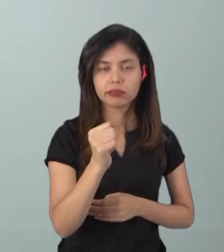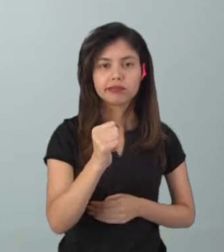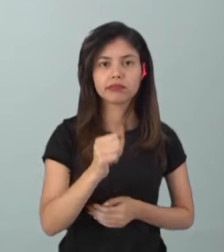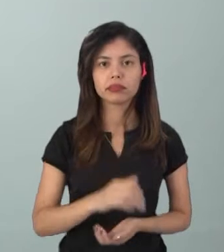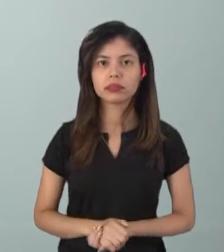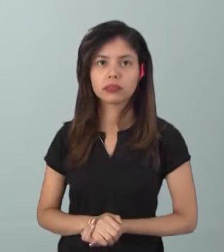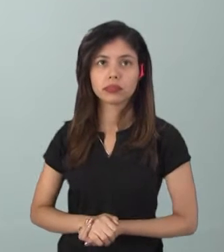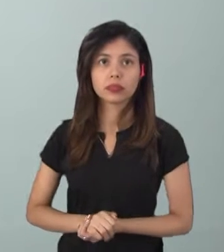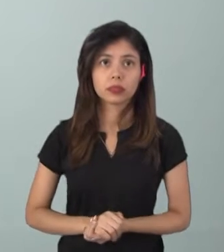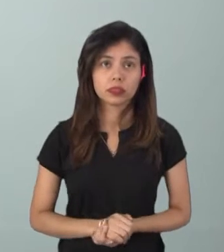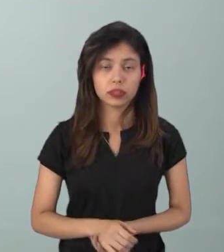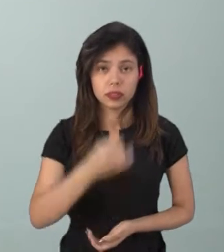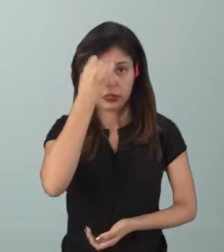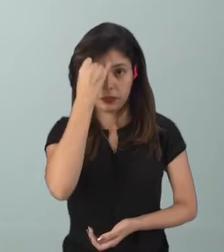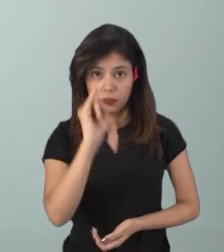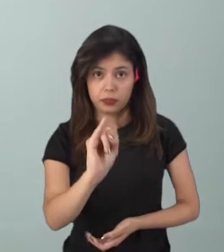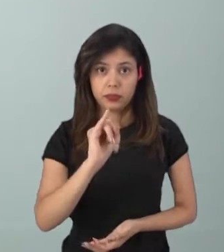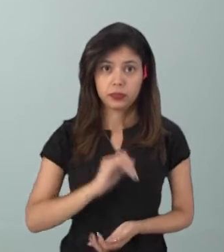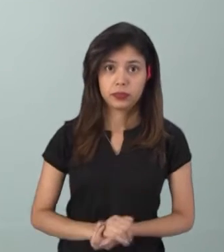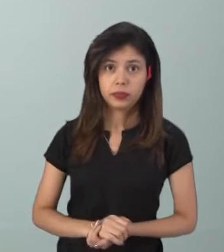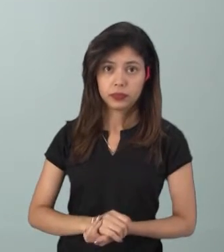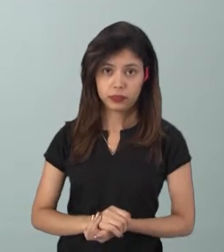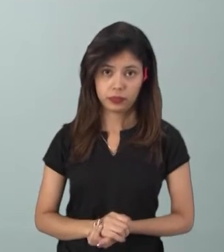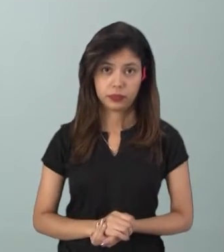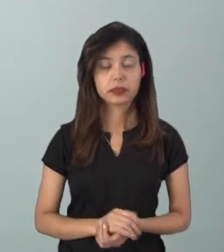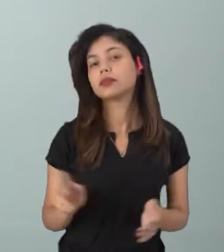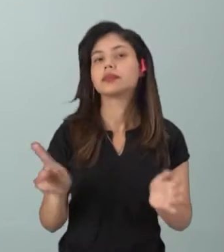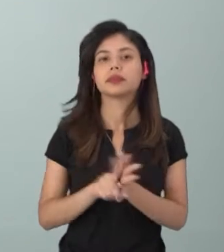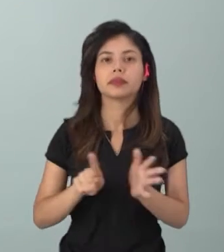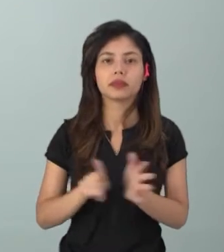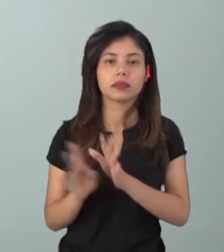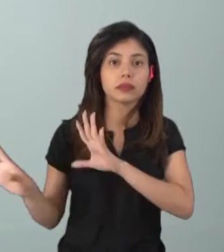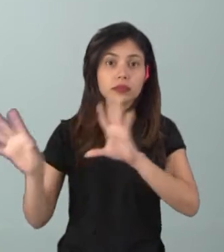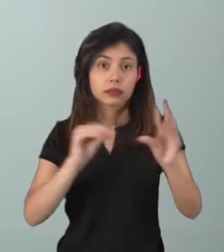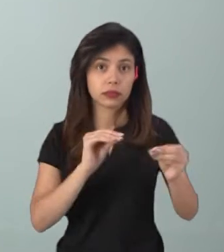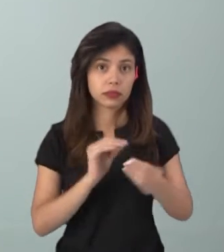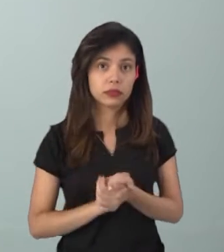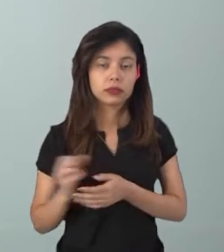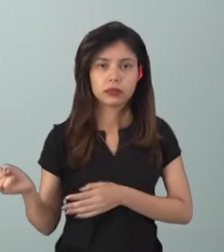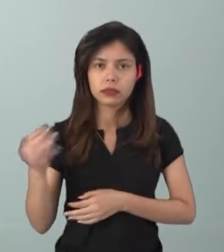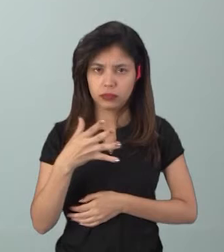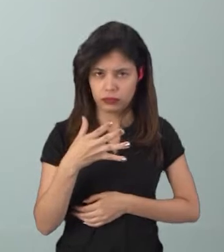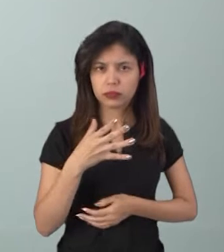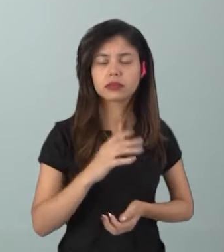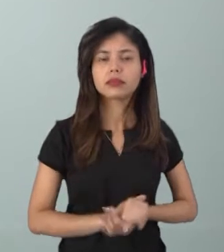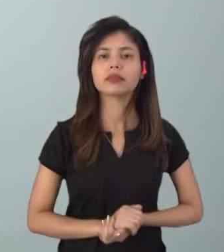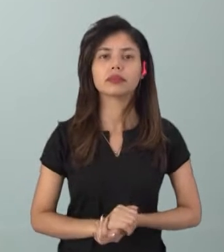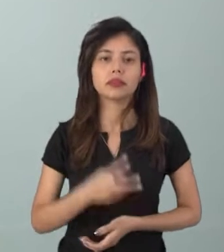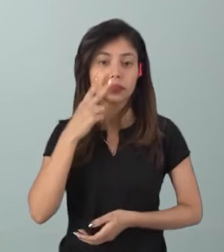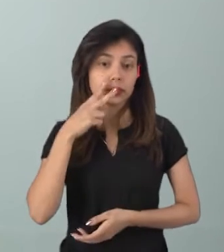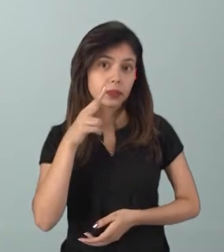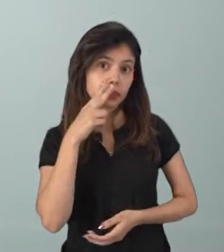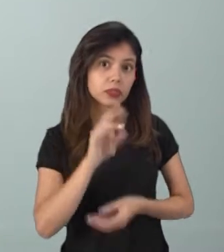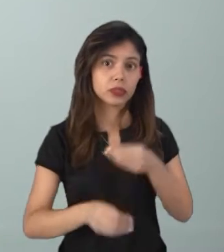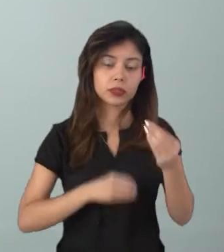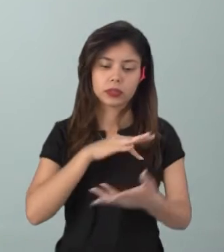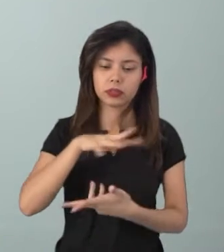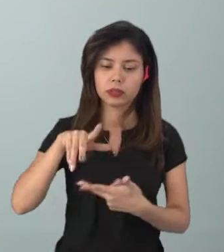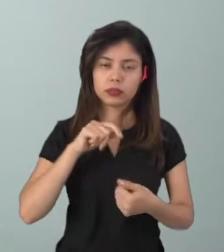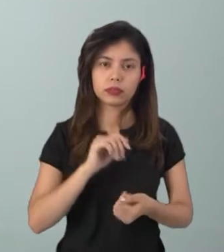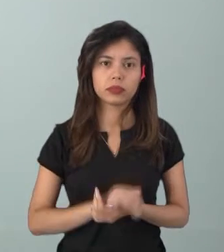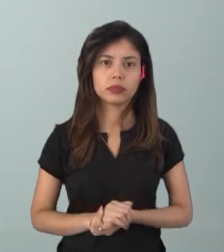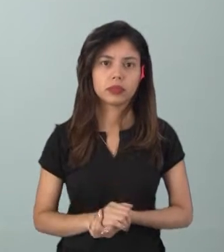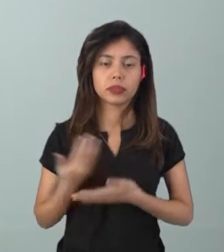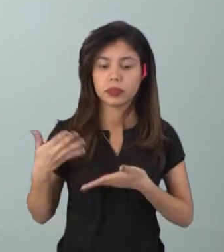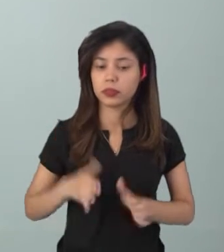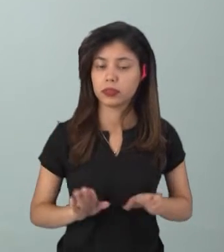Então, a ideia da modernidade é trazer uma nova concepção, uma nova visão para o mundo. E